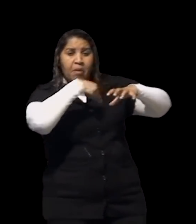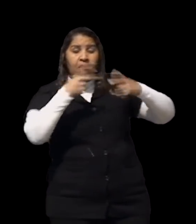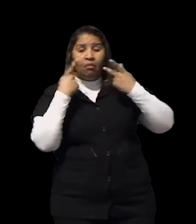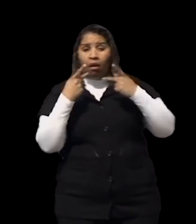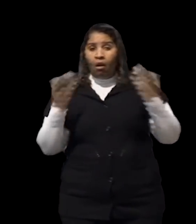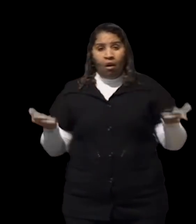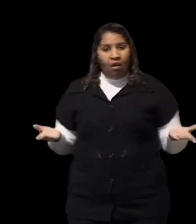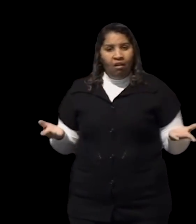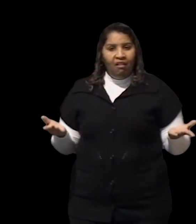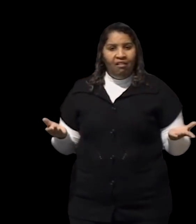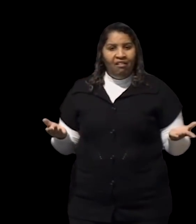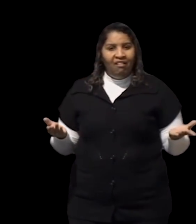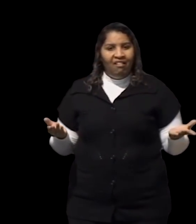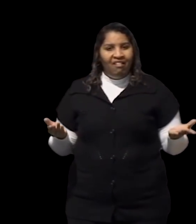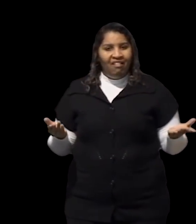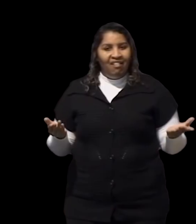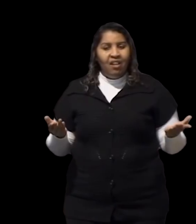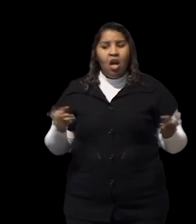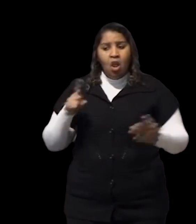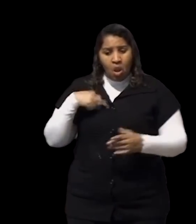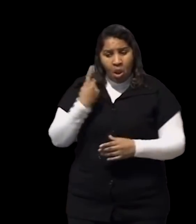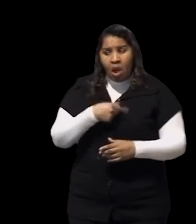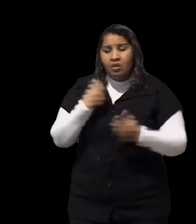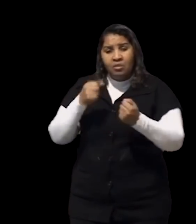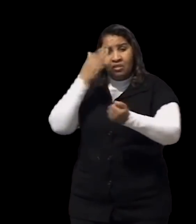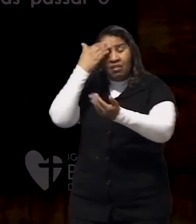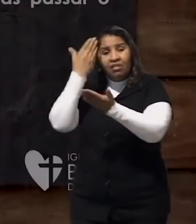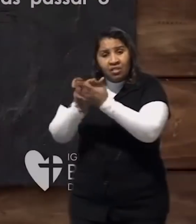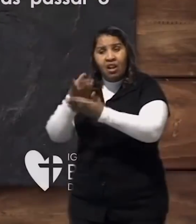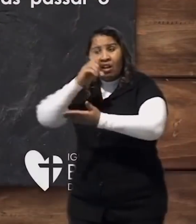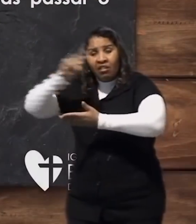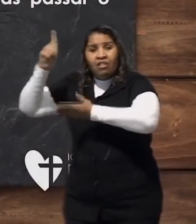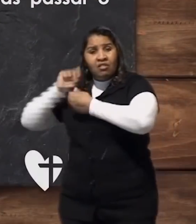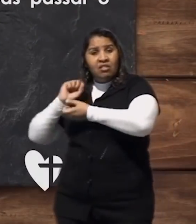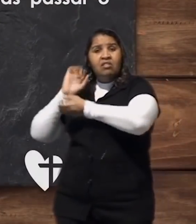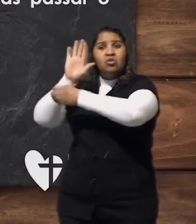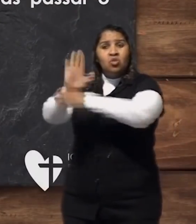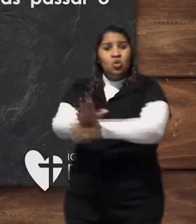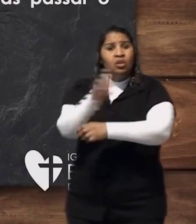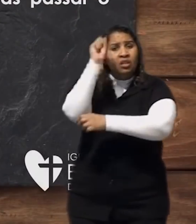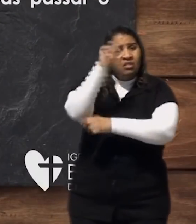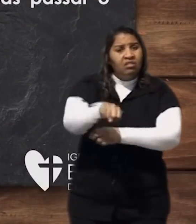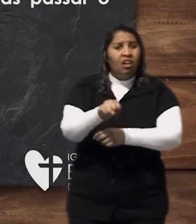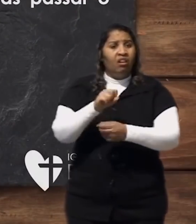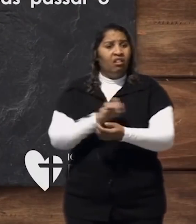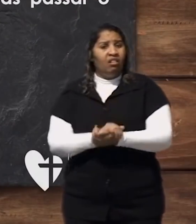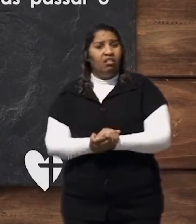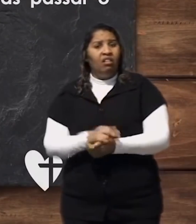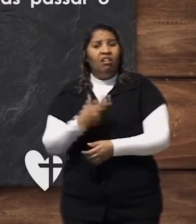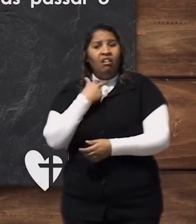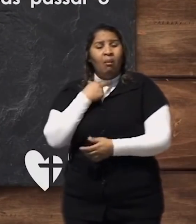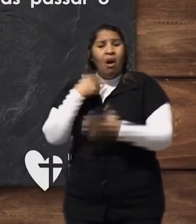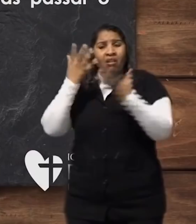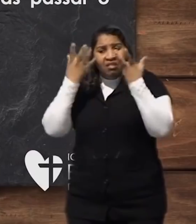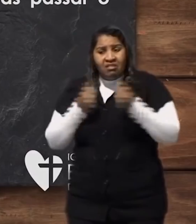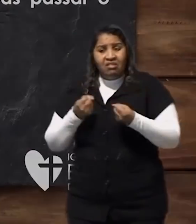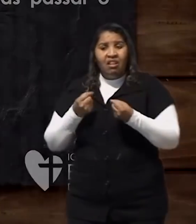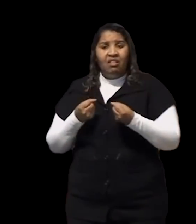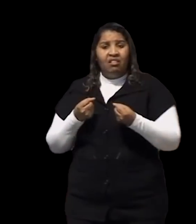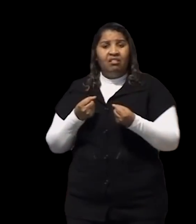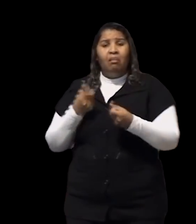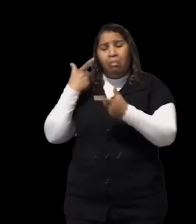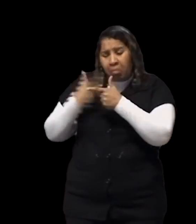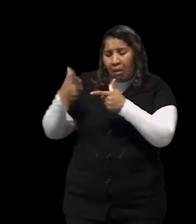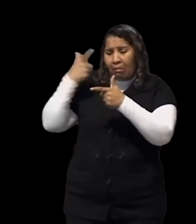você sonha com Deus você não pode ficar satisfeito com deserto eu sei que o tempo da